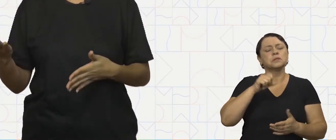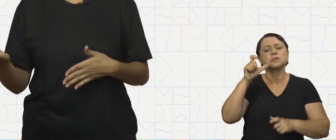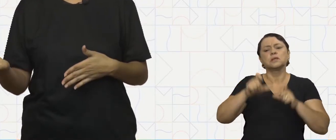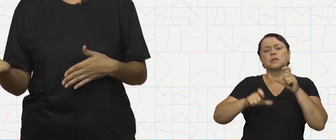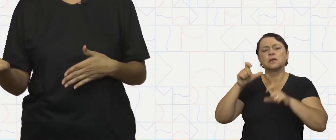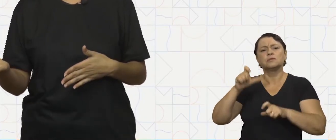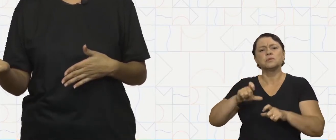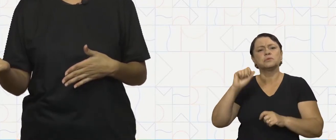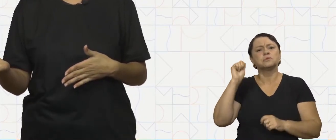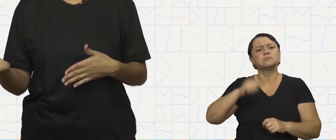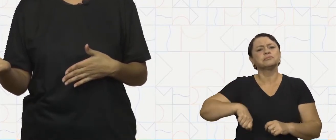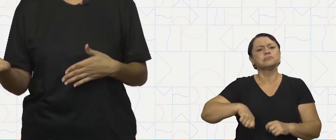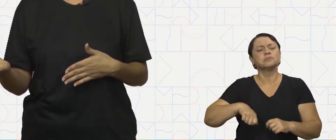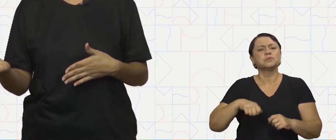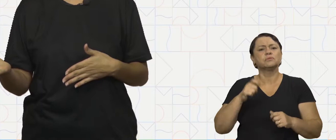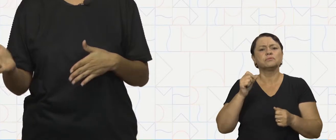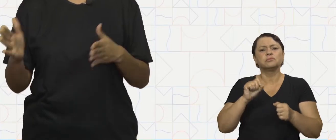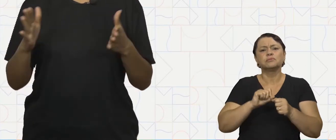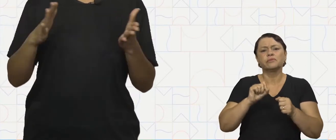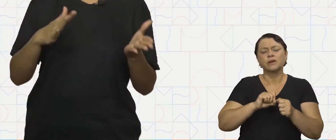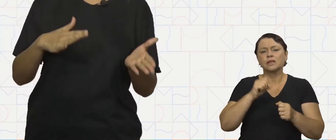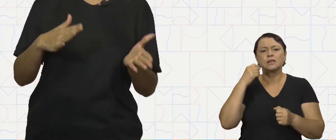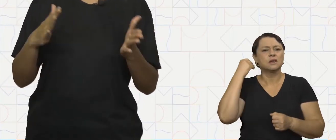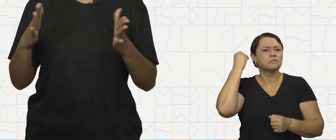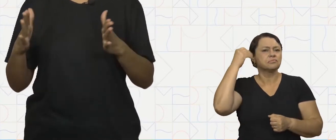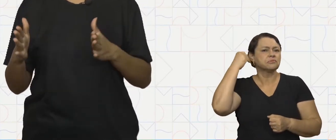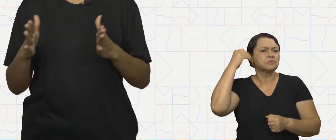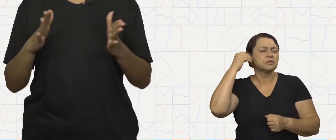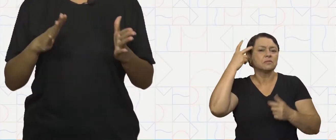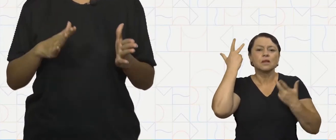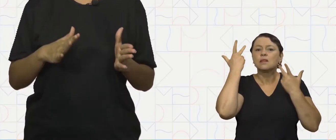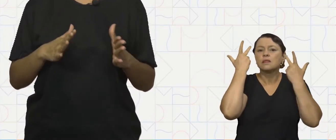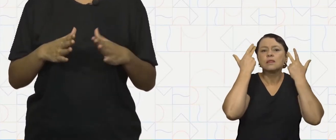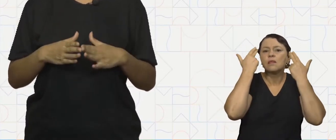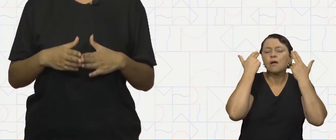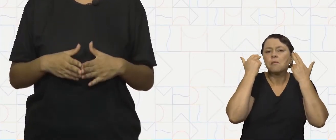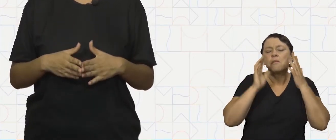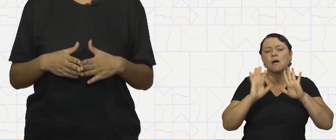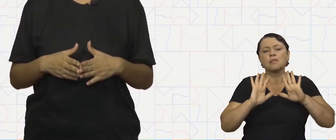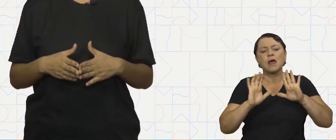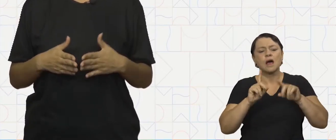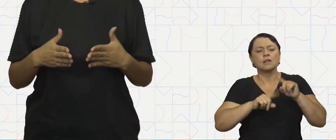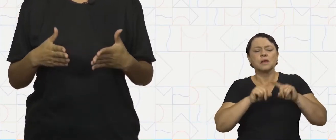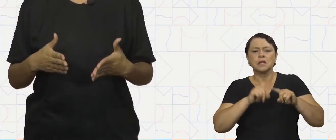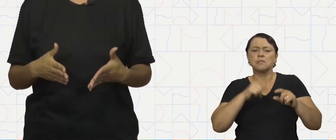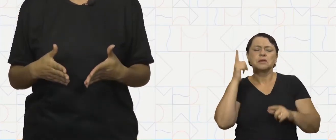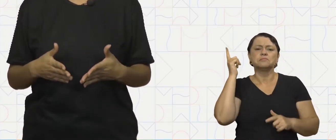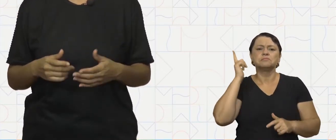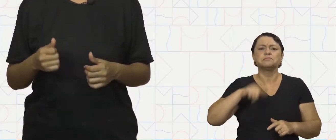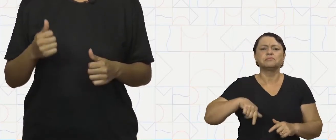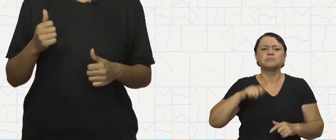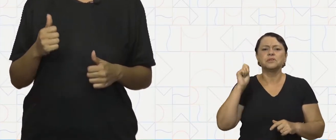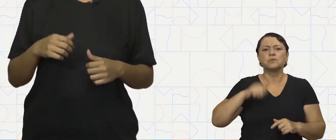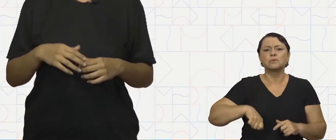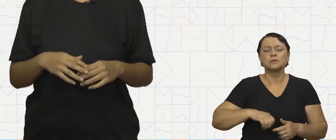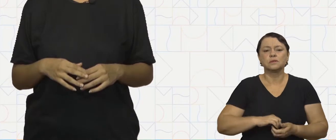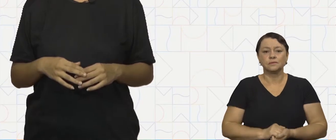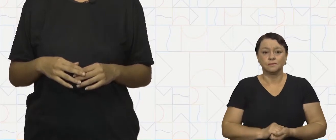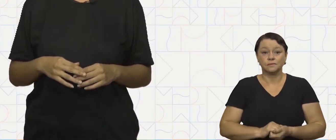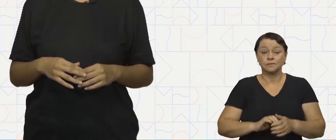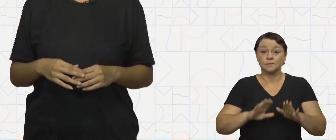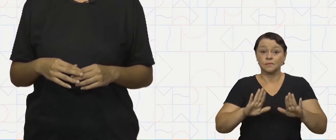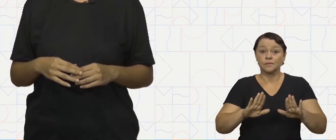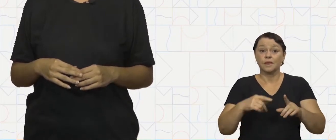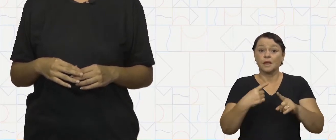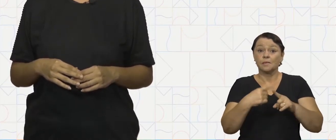iriam conseguir fazer o experimento normalmente, mesmo sem indicação dos materiais. Afinal, lá na parte